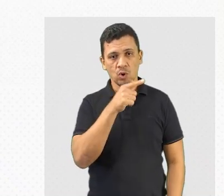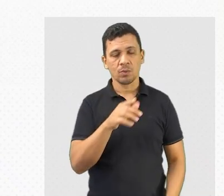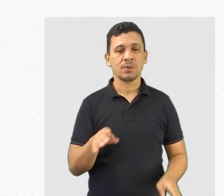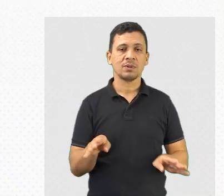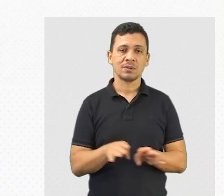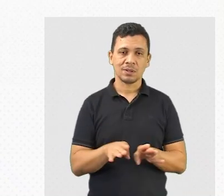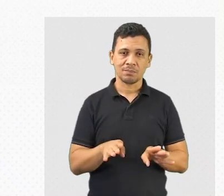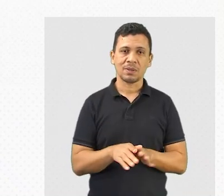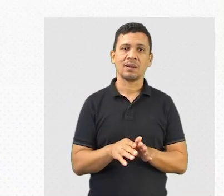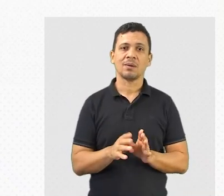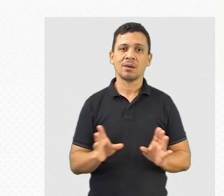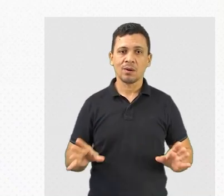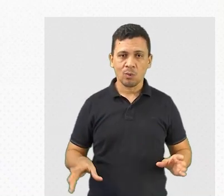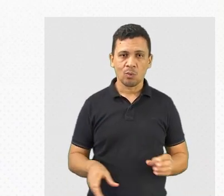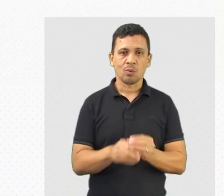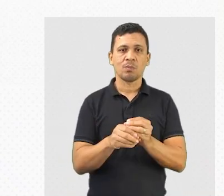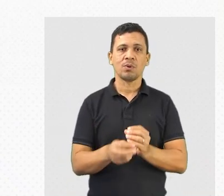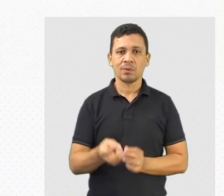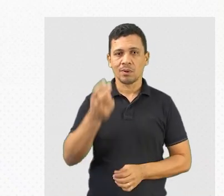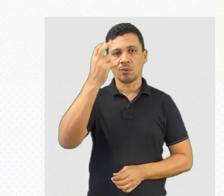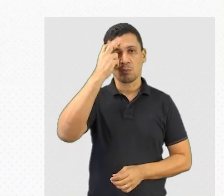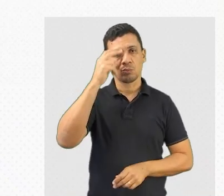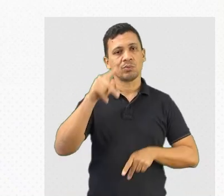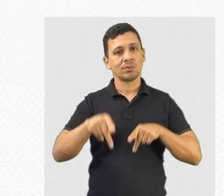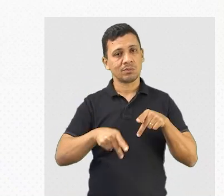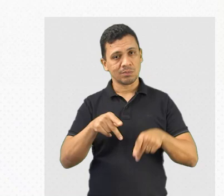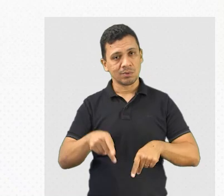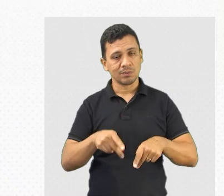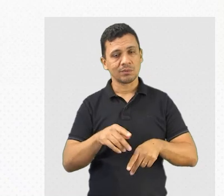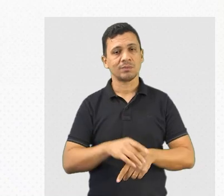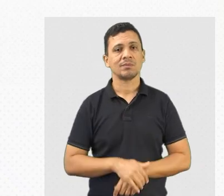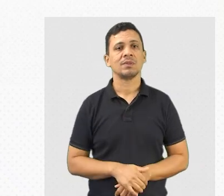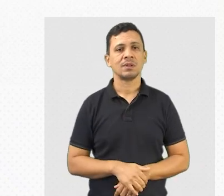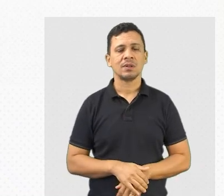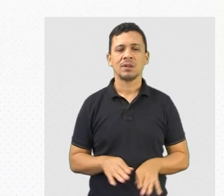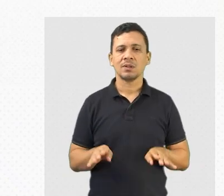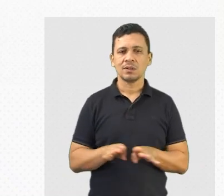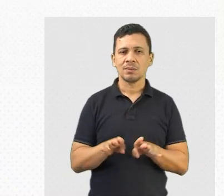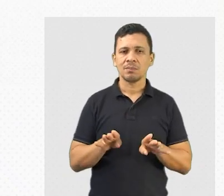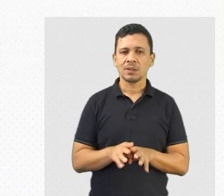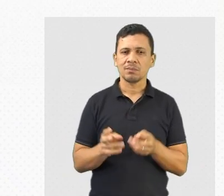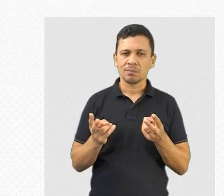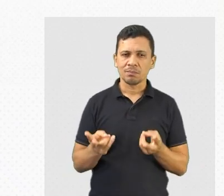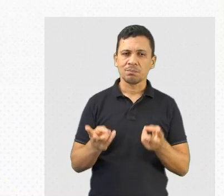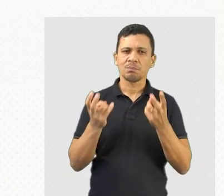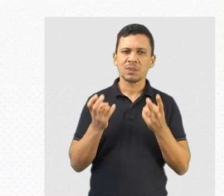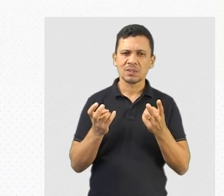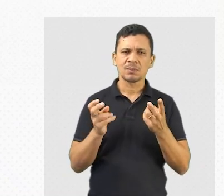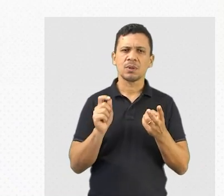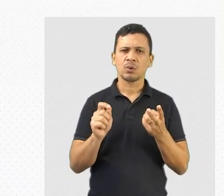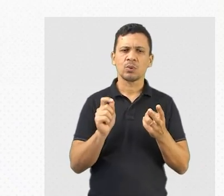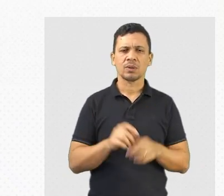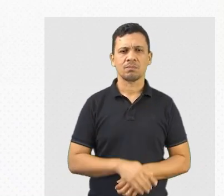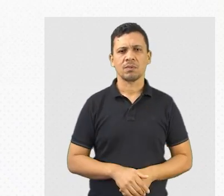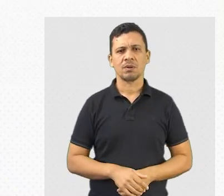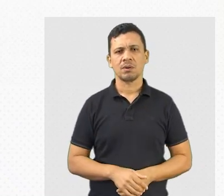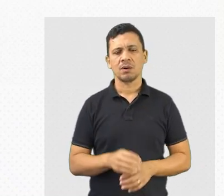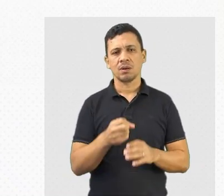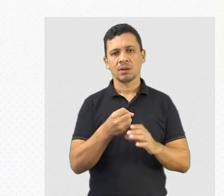elemento que compõe a cultura de um povo e, por conseguinte, nós vamos observar novamente o caráter